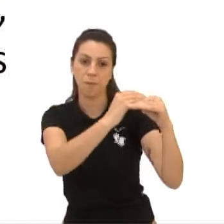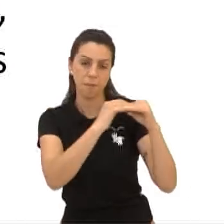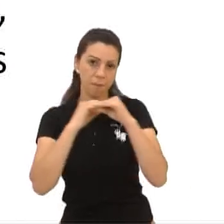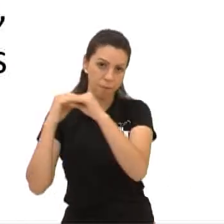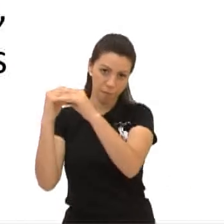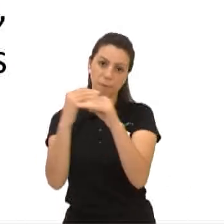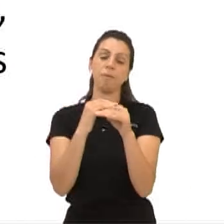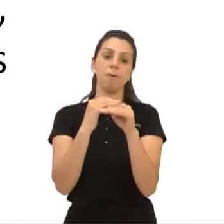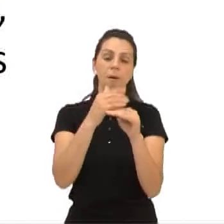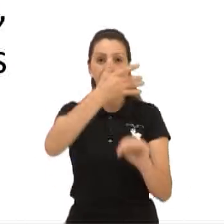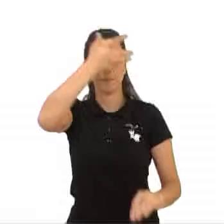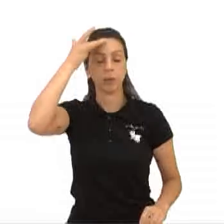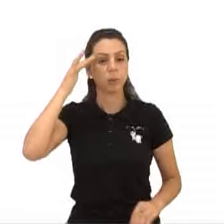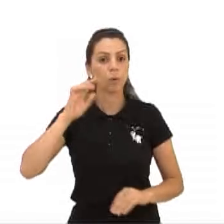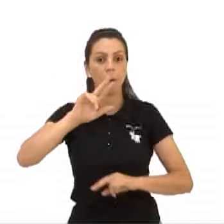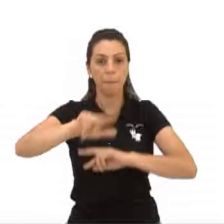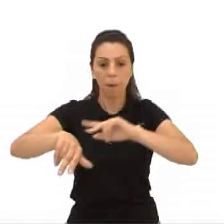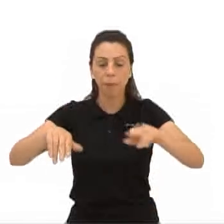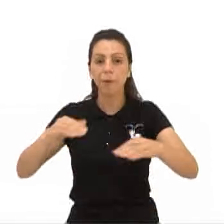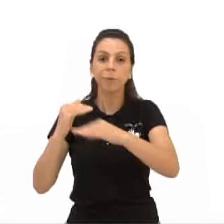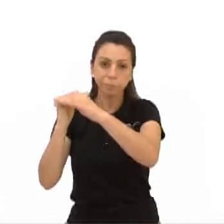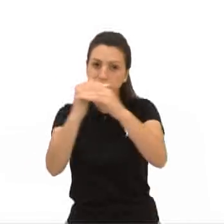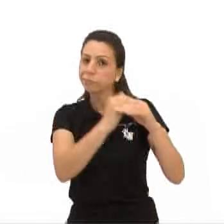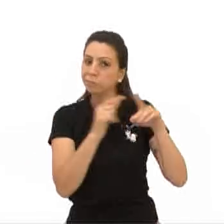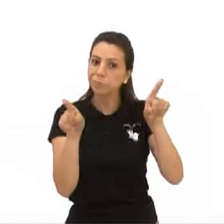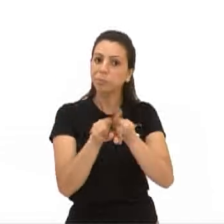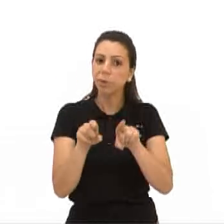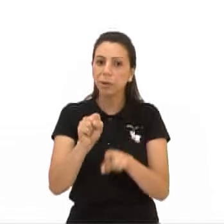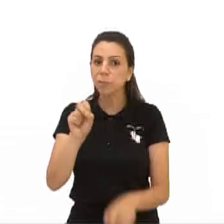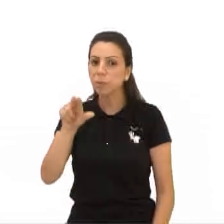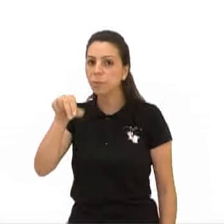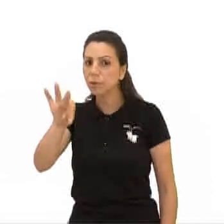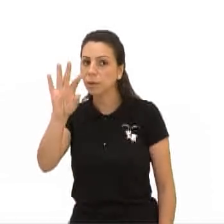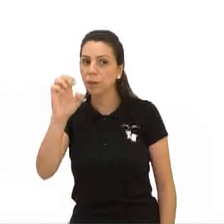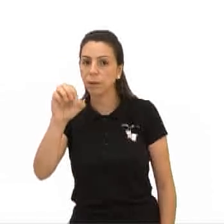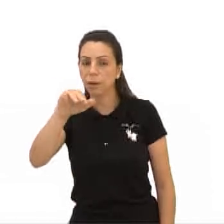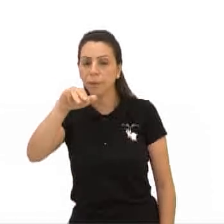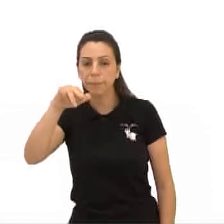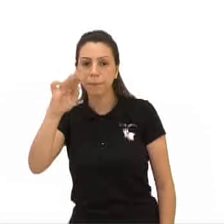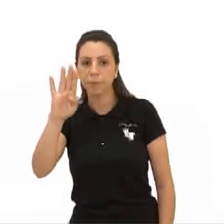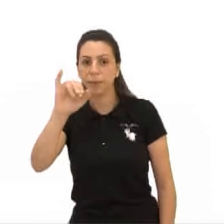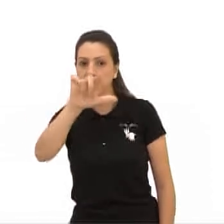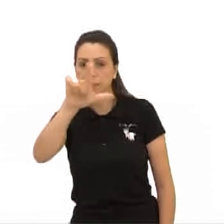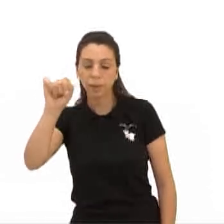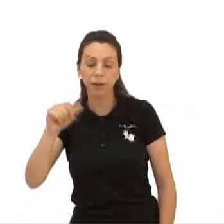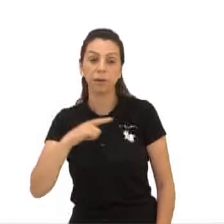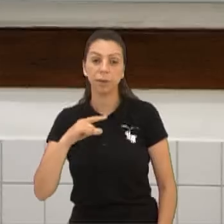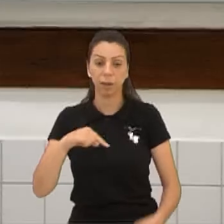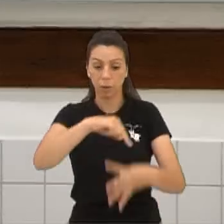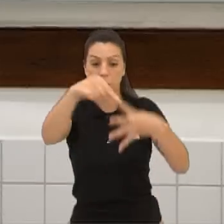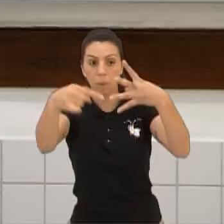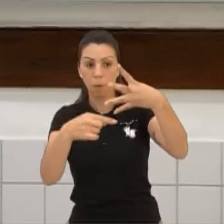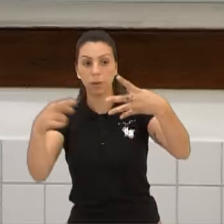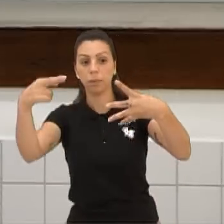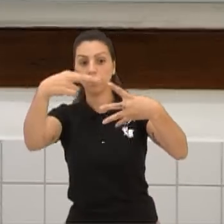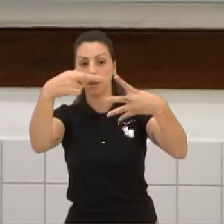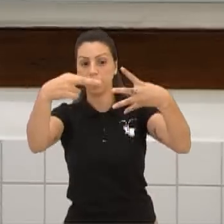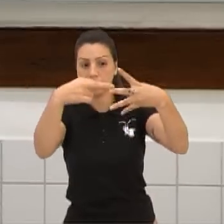também é sustentabilidade. Olha lá, pessoal, 4 R's da sustentabilidade. Em